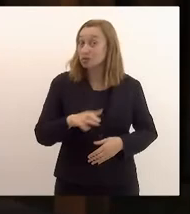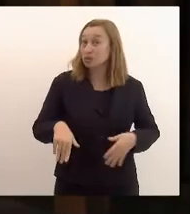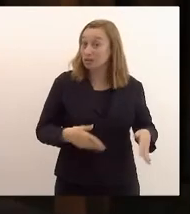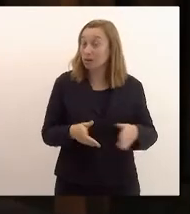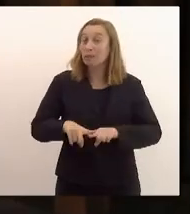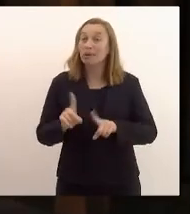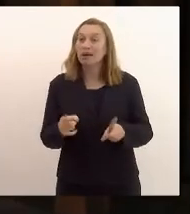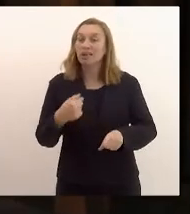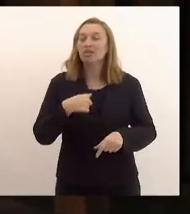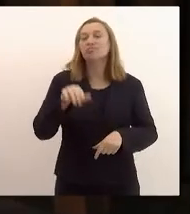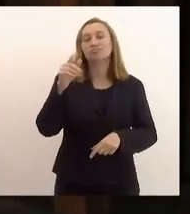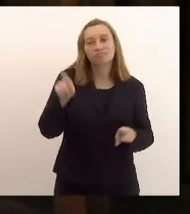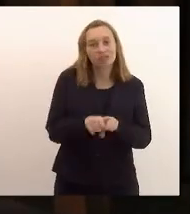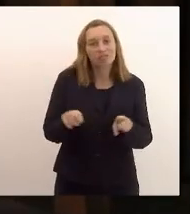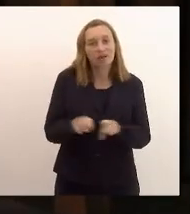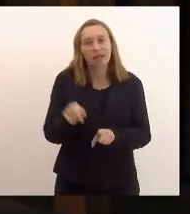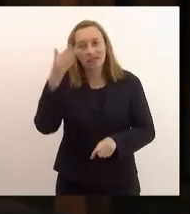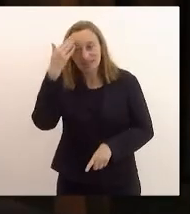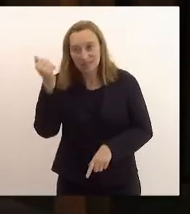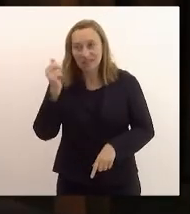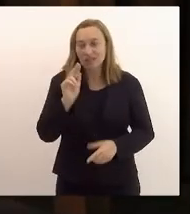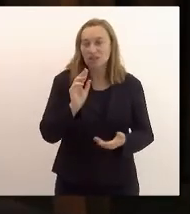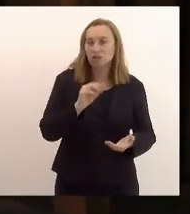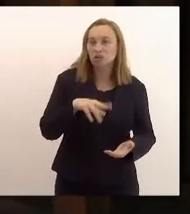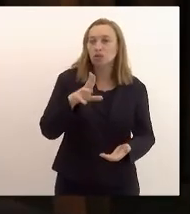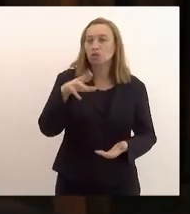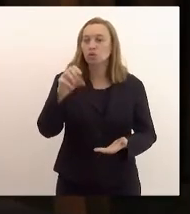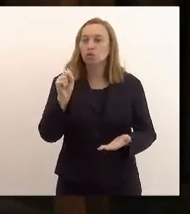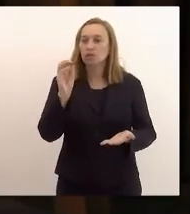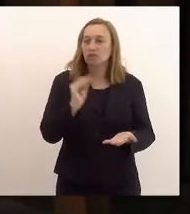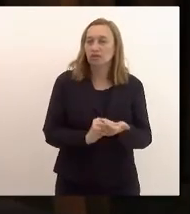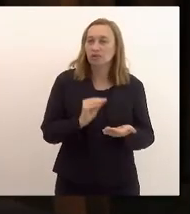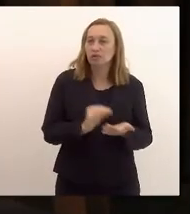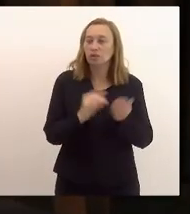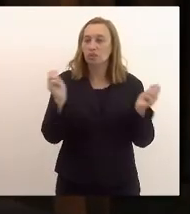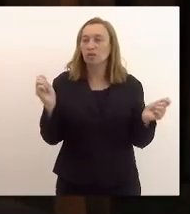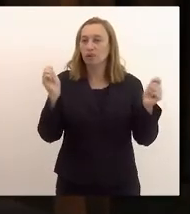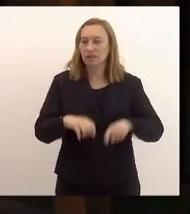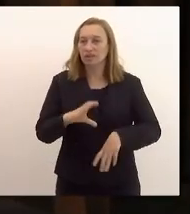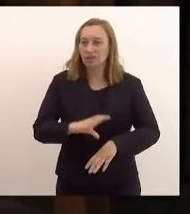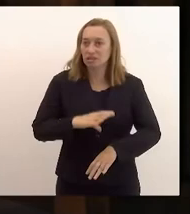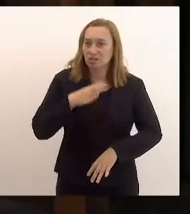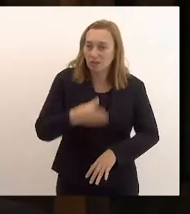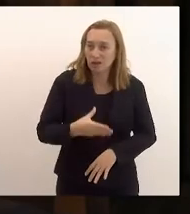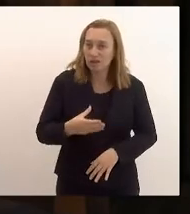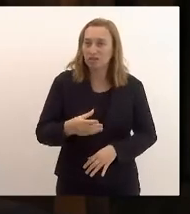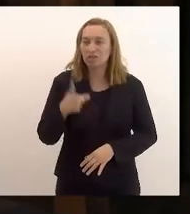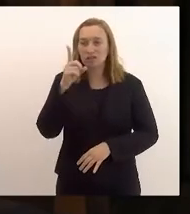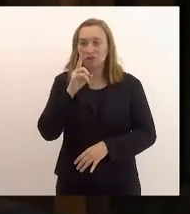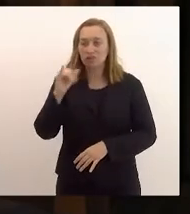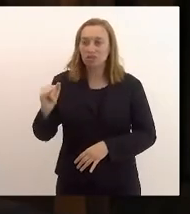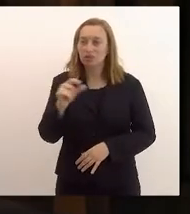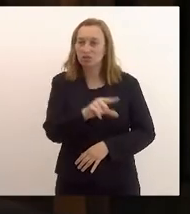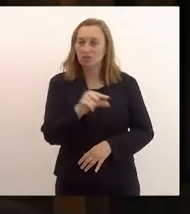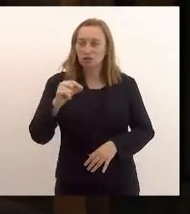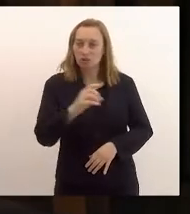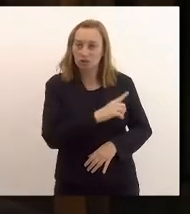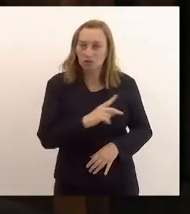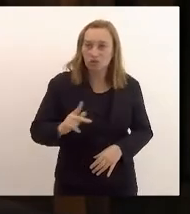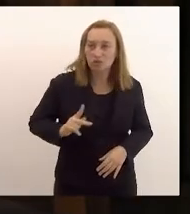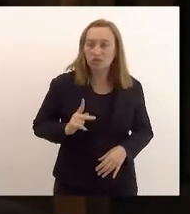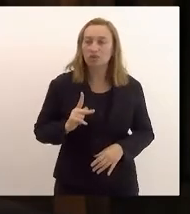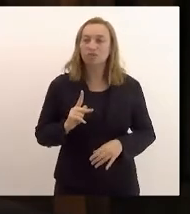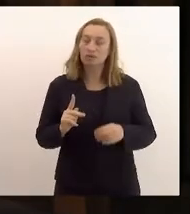mas eu também sei que nunca faltou competência e coragem aqueles que um dia e optavam pela